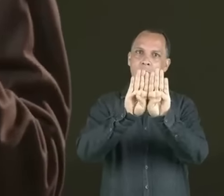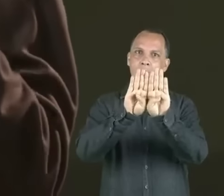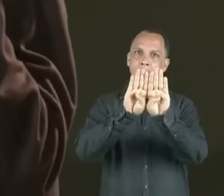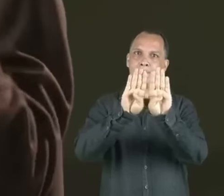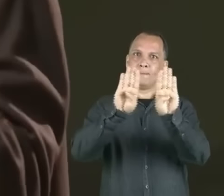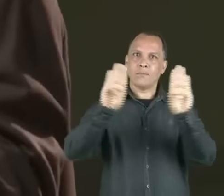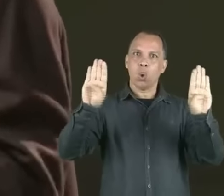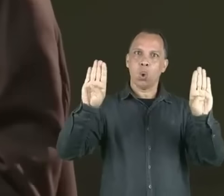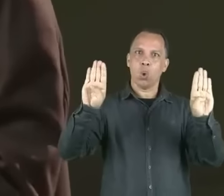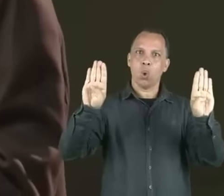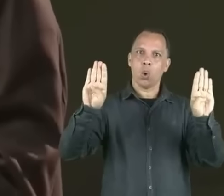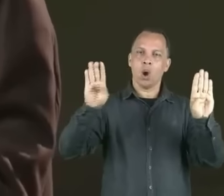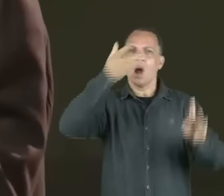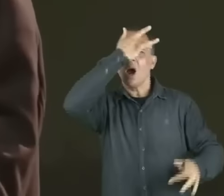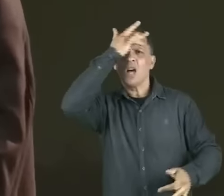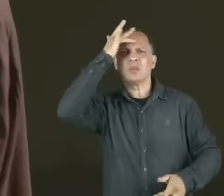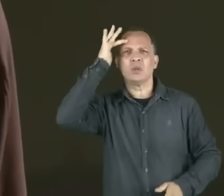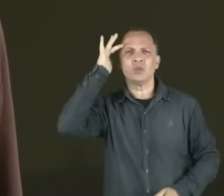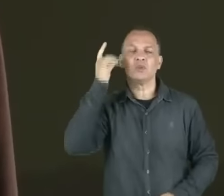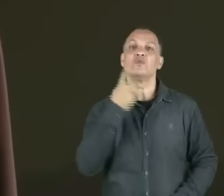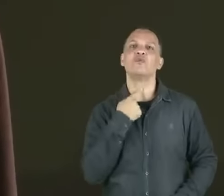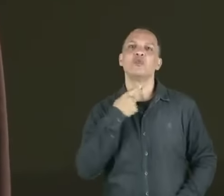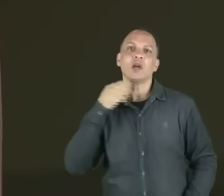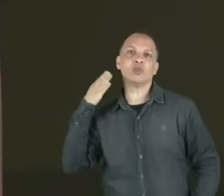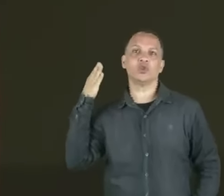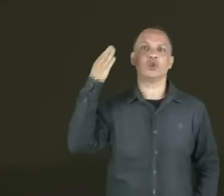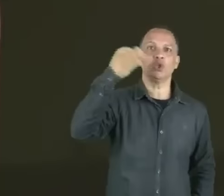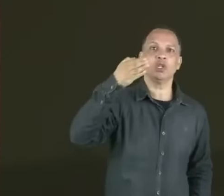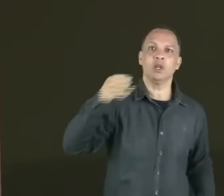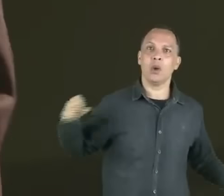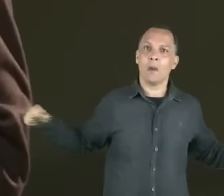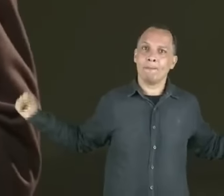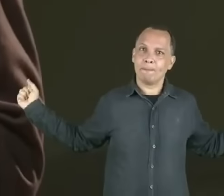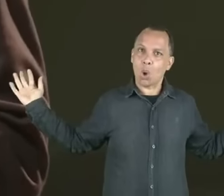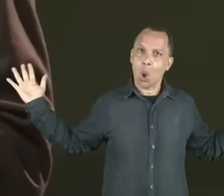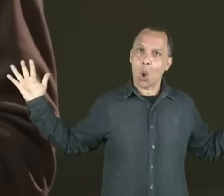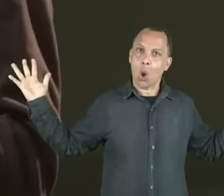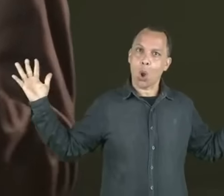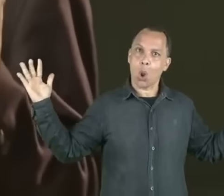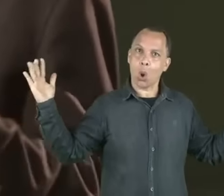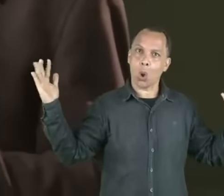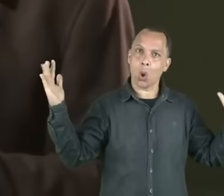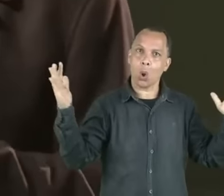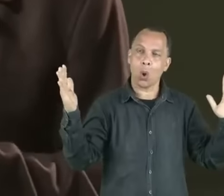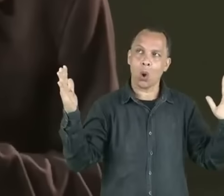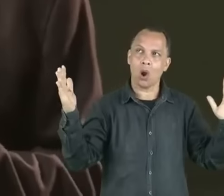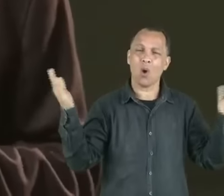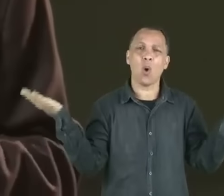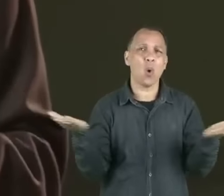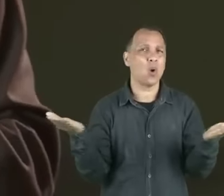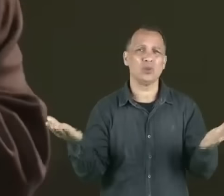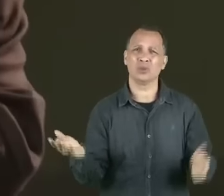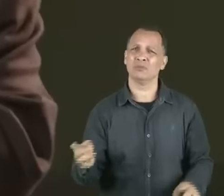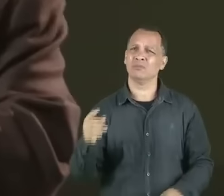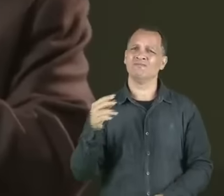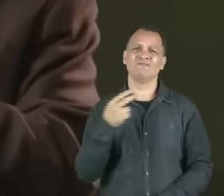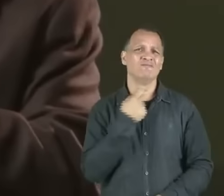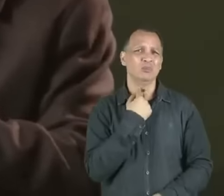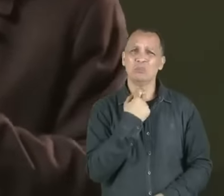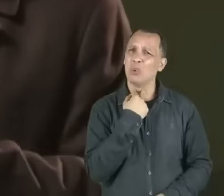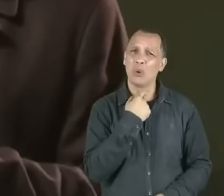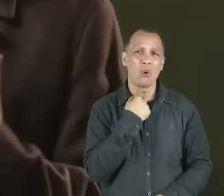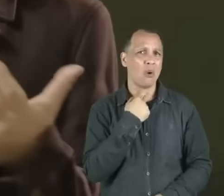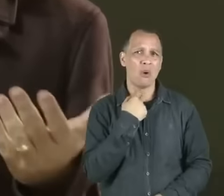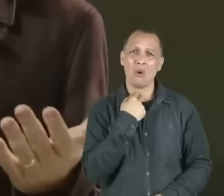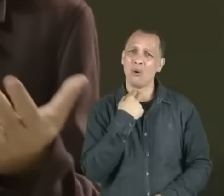alguém pensa assim eu quero Celebrar eu quero sair de casa e vem agora não é mais assim pelo menos por